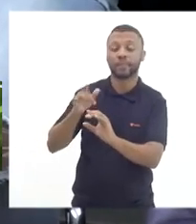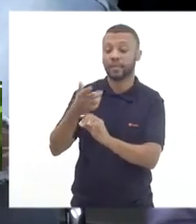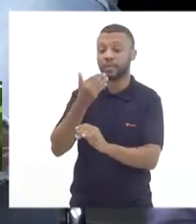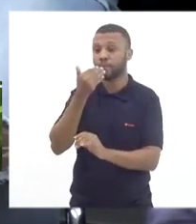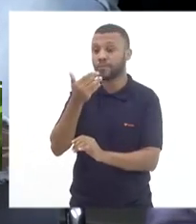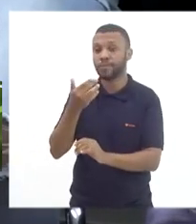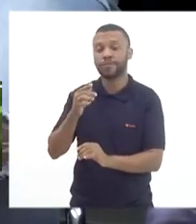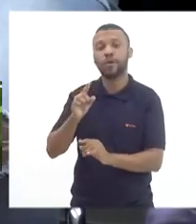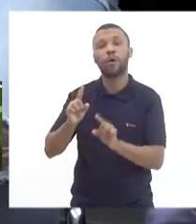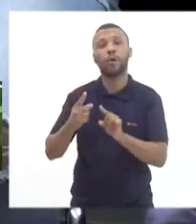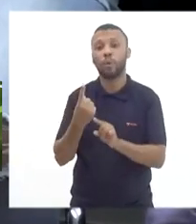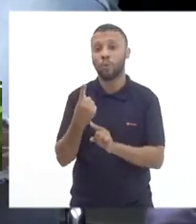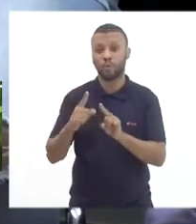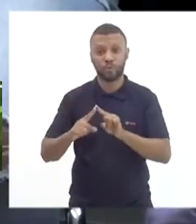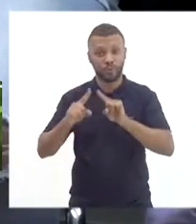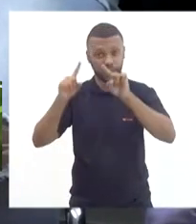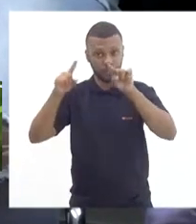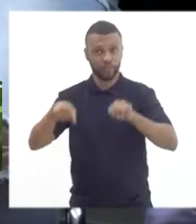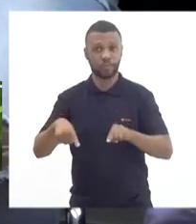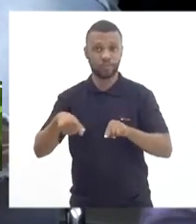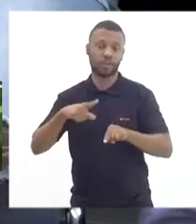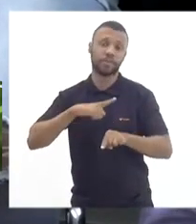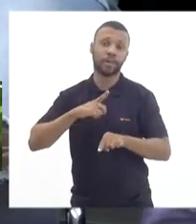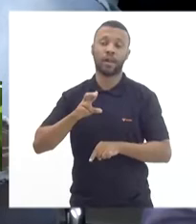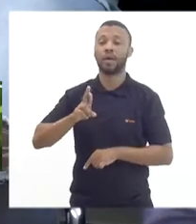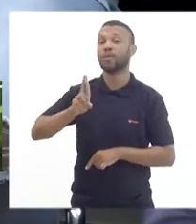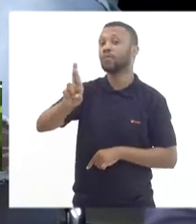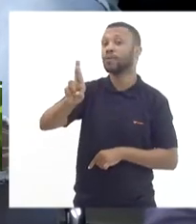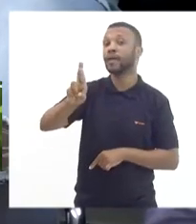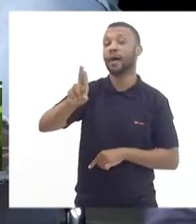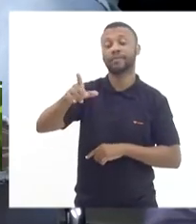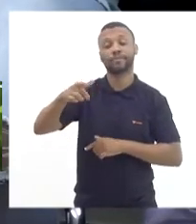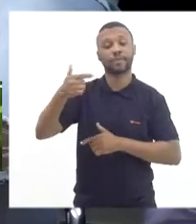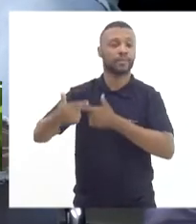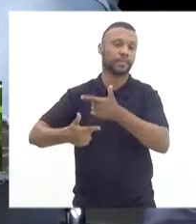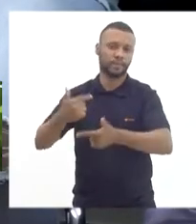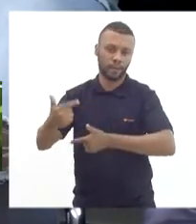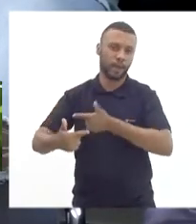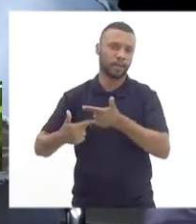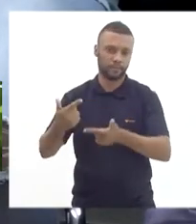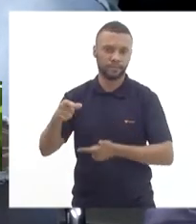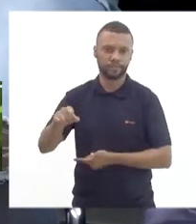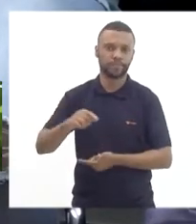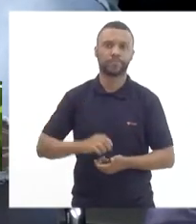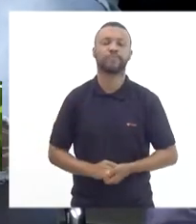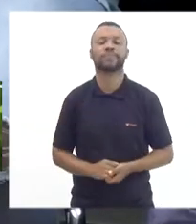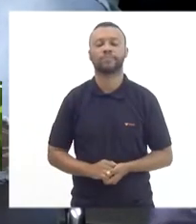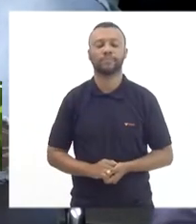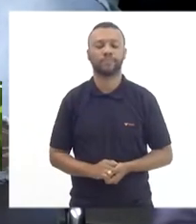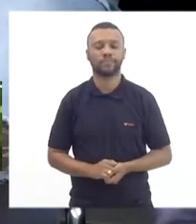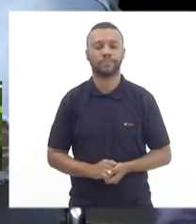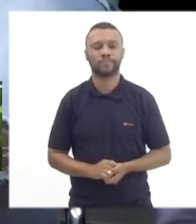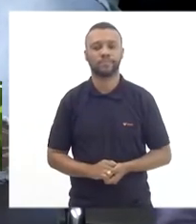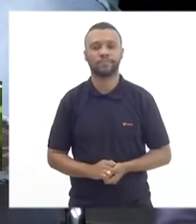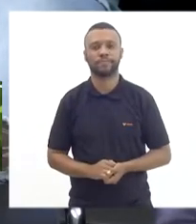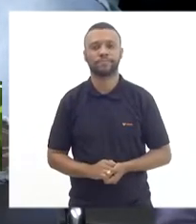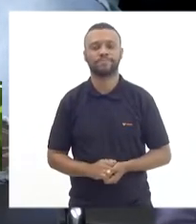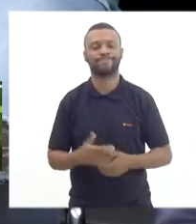o servidor que vai lidar com essa demanda, né? E me deixa assim, um